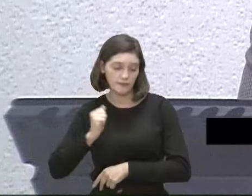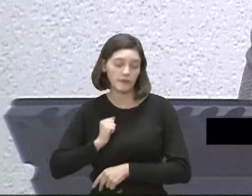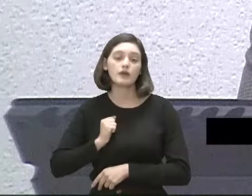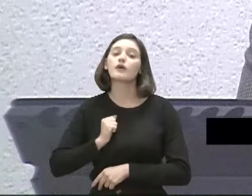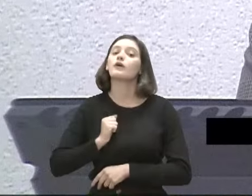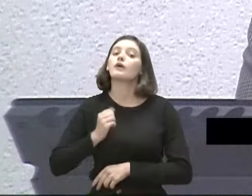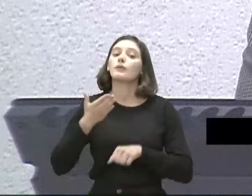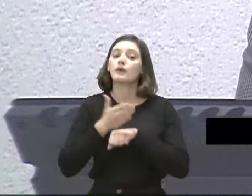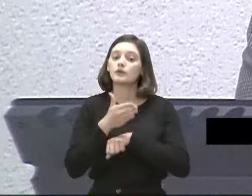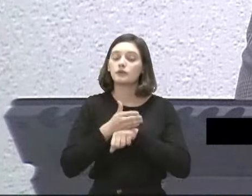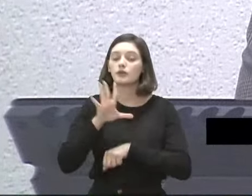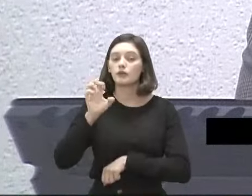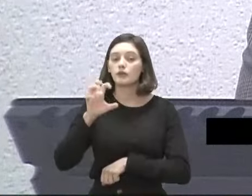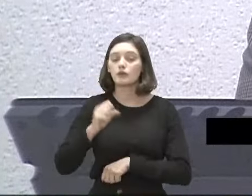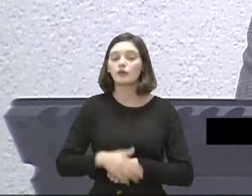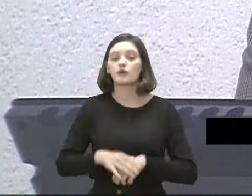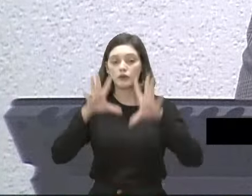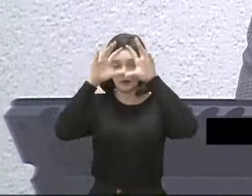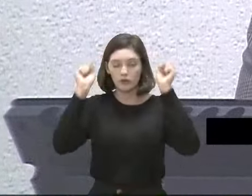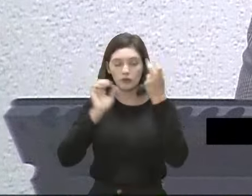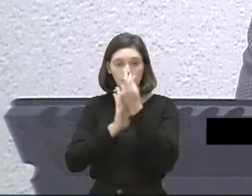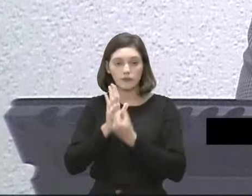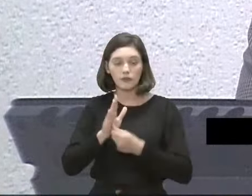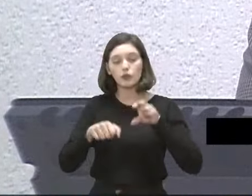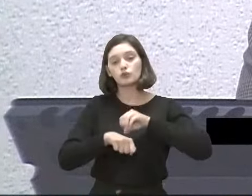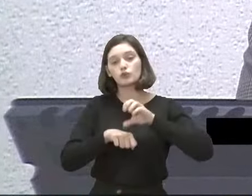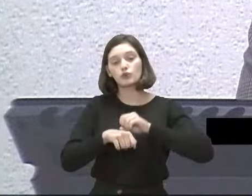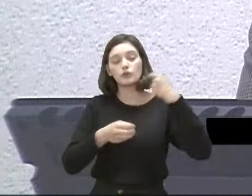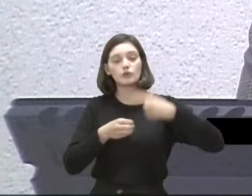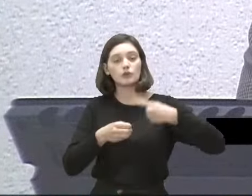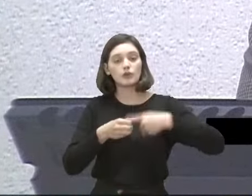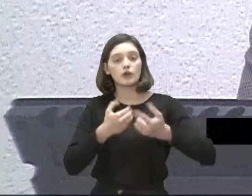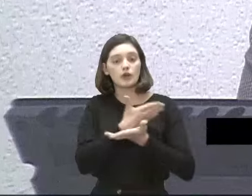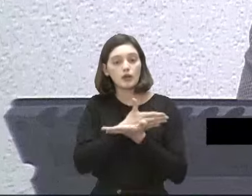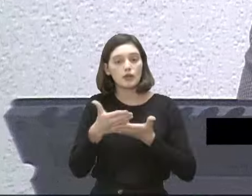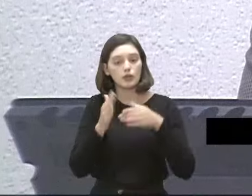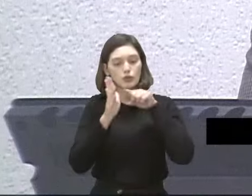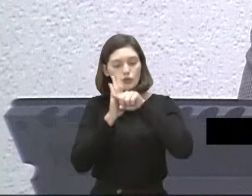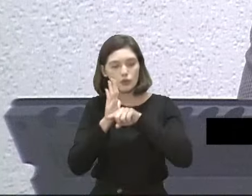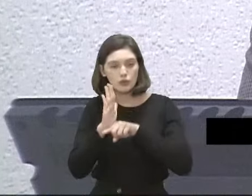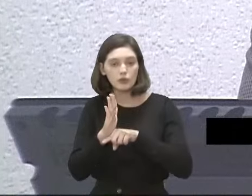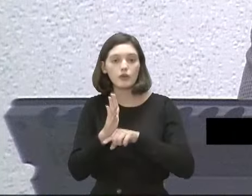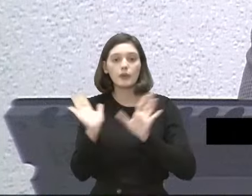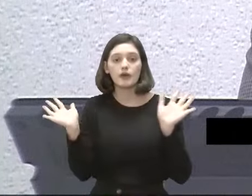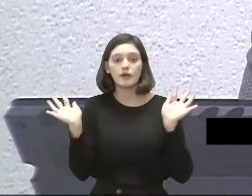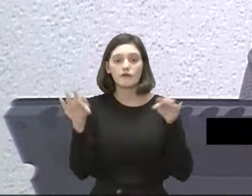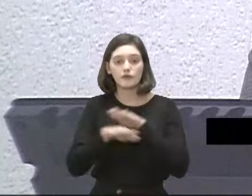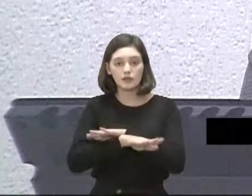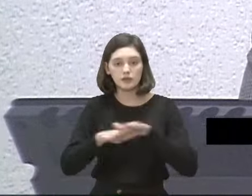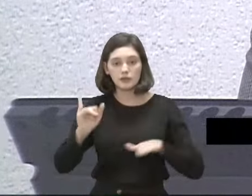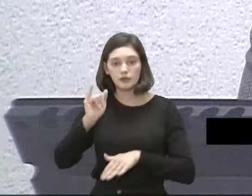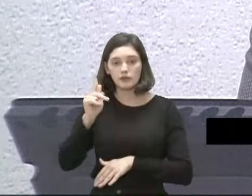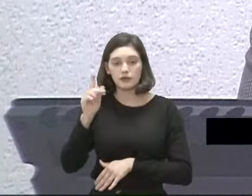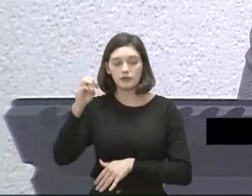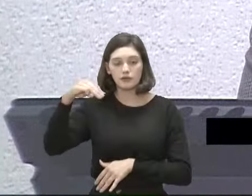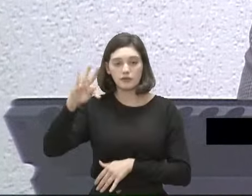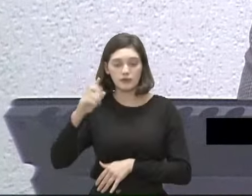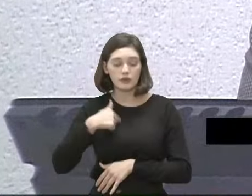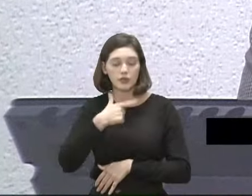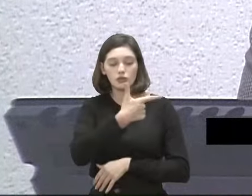e Douglas Carbone, o Tribunal de Contas indicou que o município deveria iniciar estudos para encerrar o IPMT.